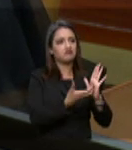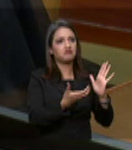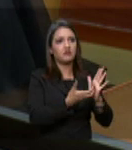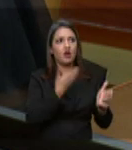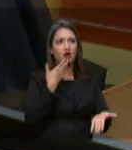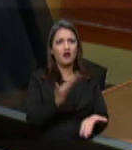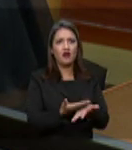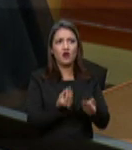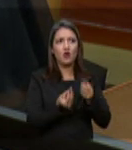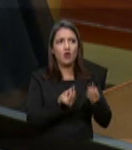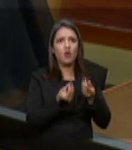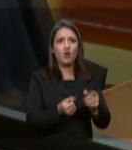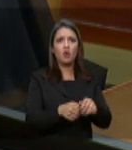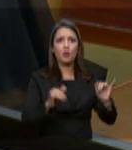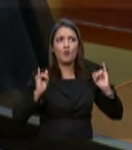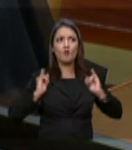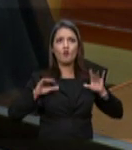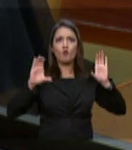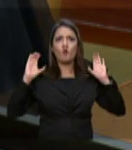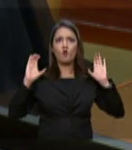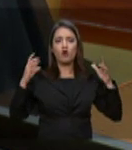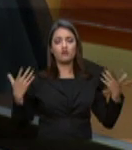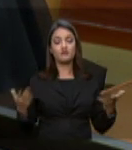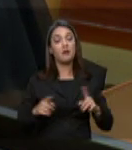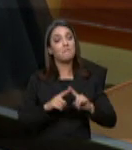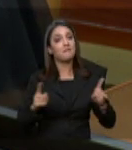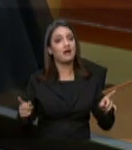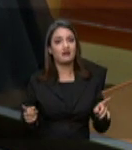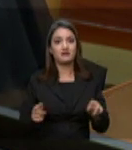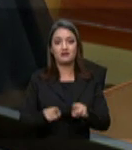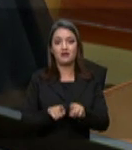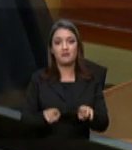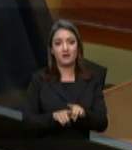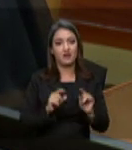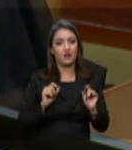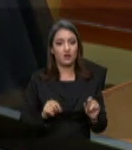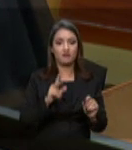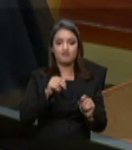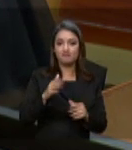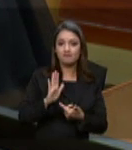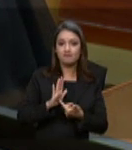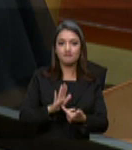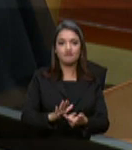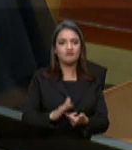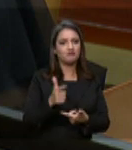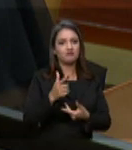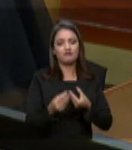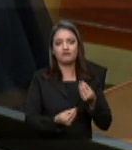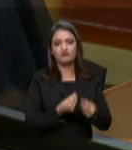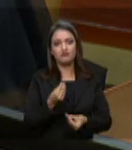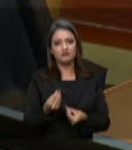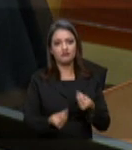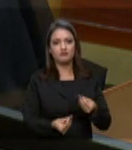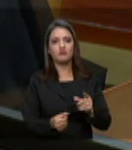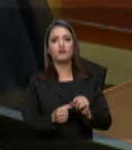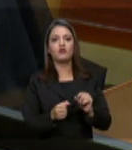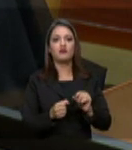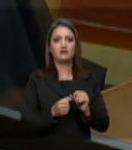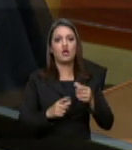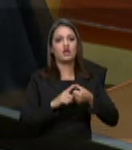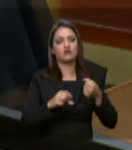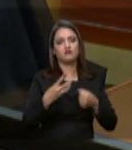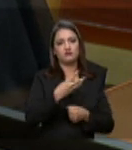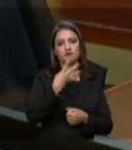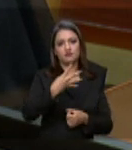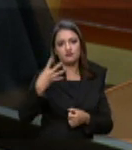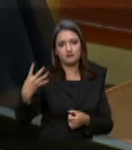com essa injustificável meu ver o missão todavia não é possível por forma se demonstrou extrair O Delito do artigo